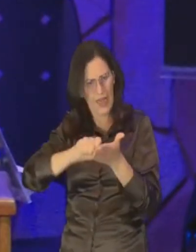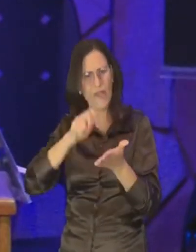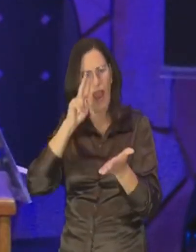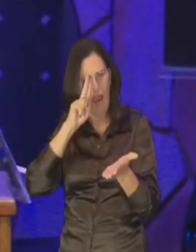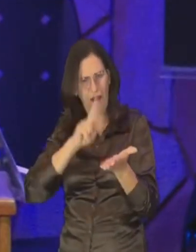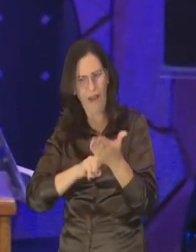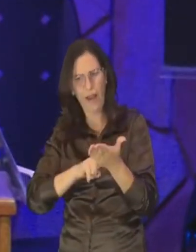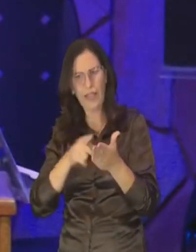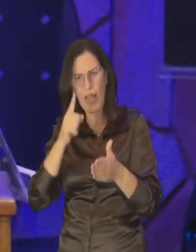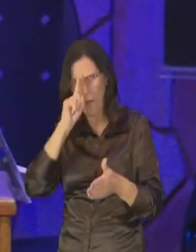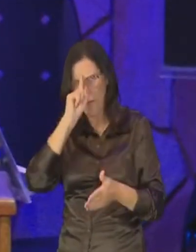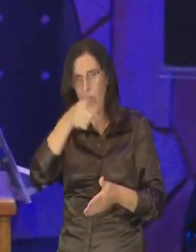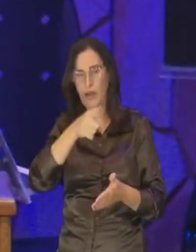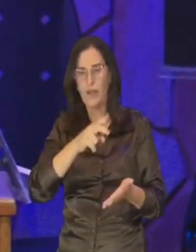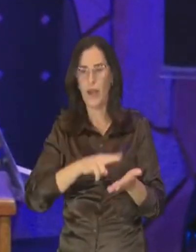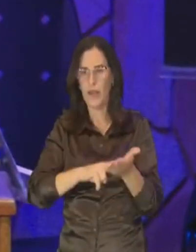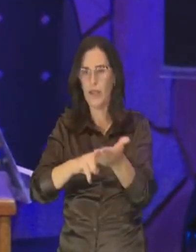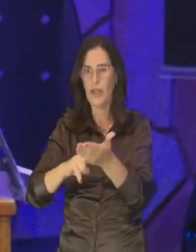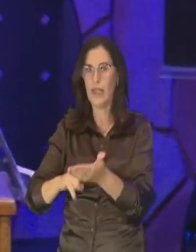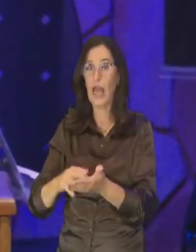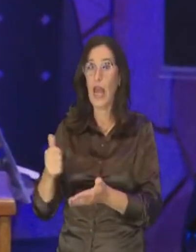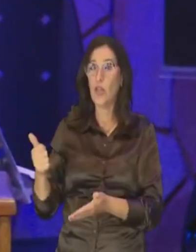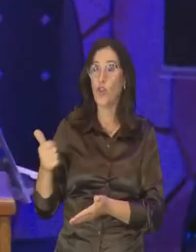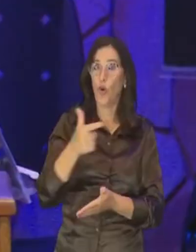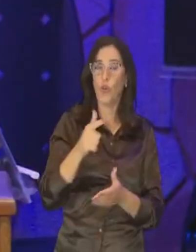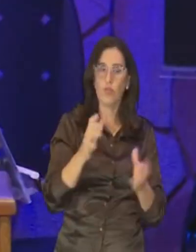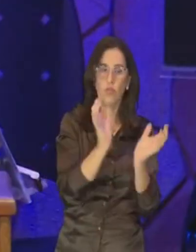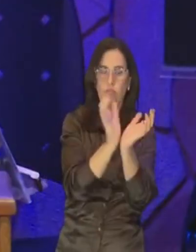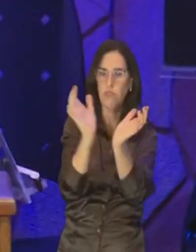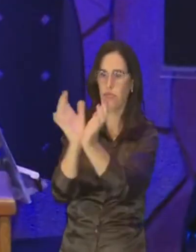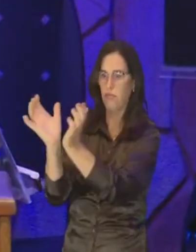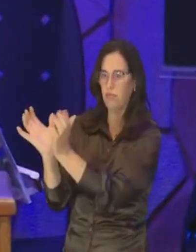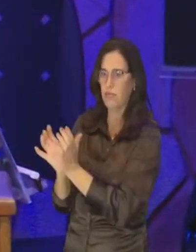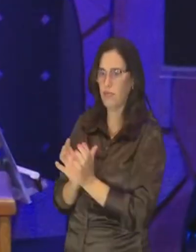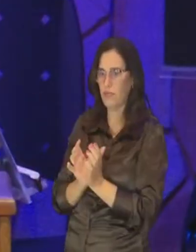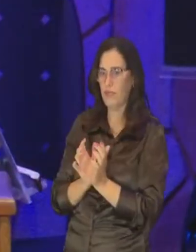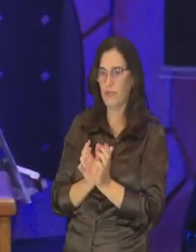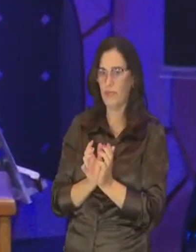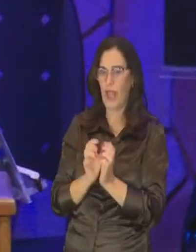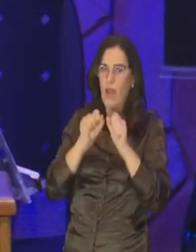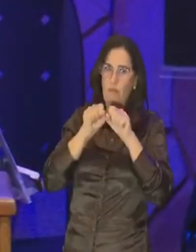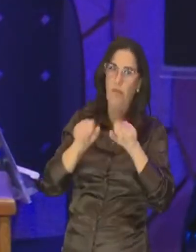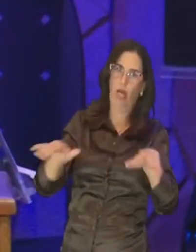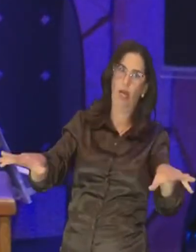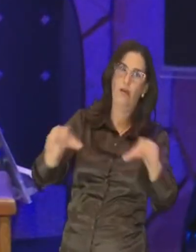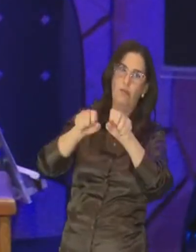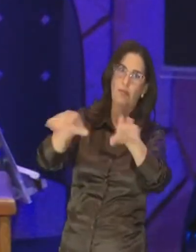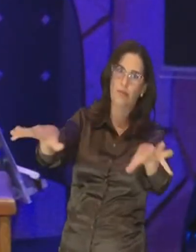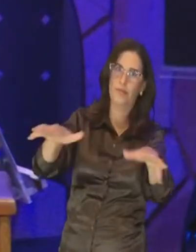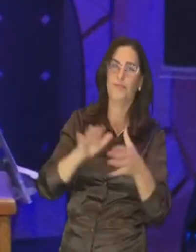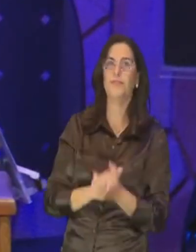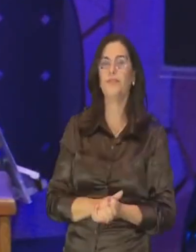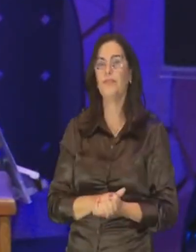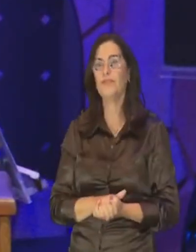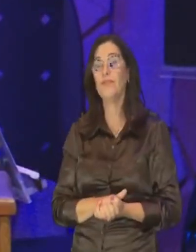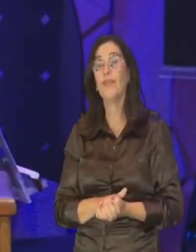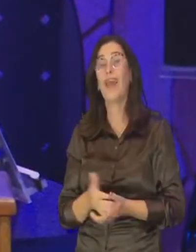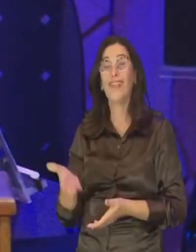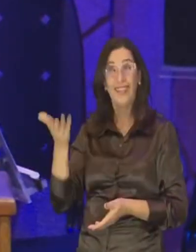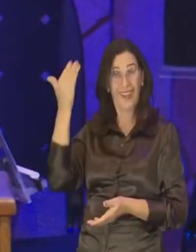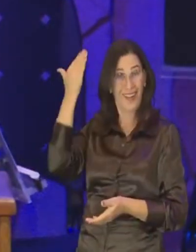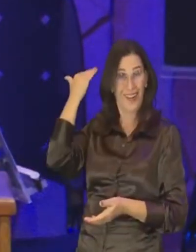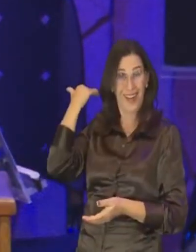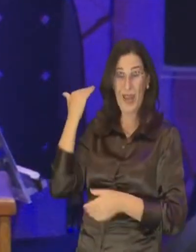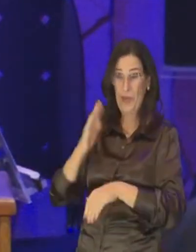ele envia essa carta às 12 tribos que estavam então espalhadas. Naquela